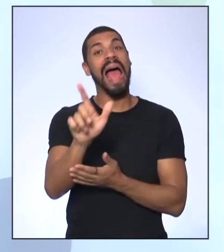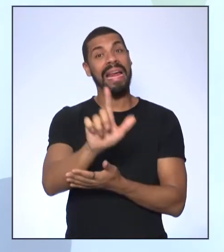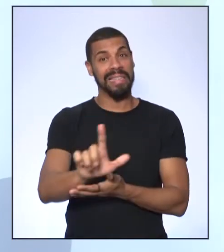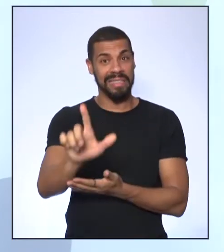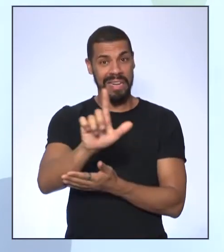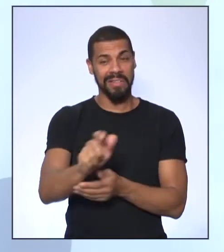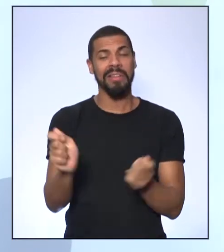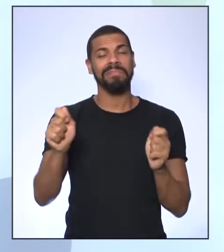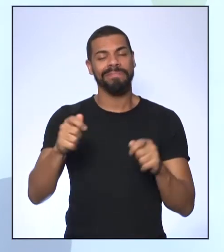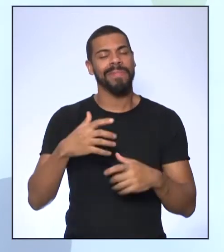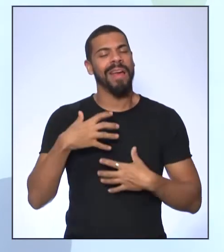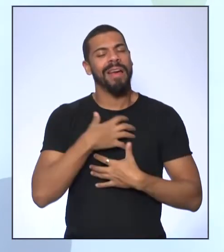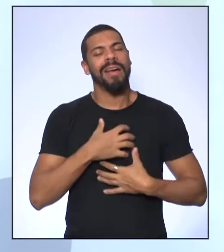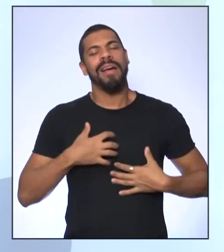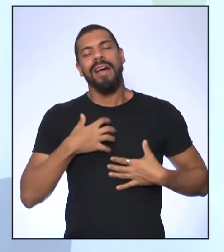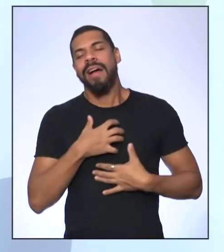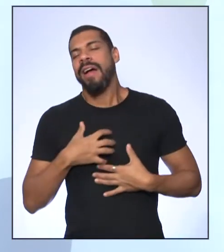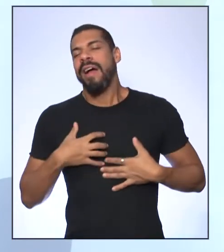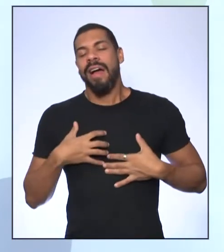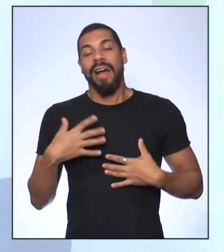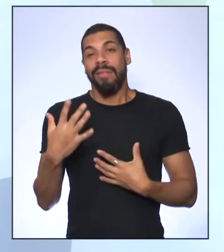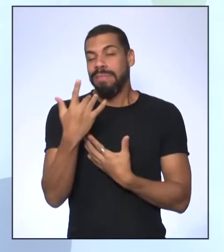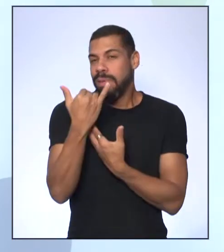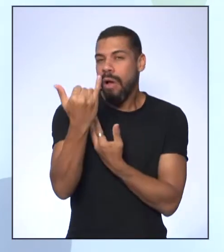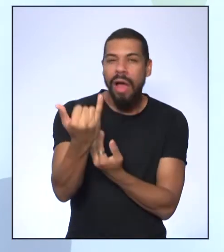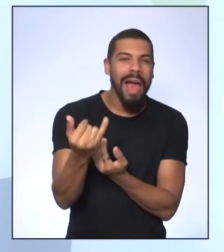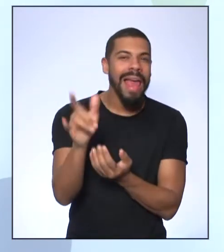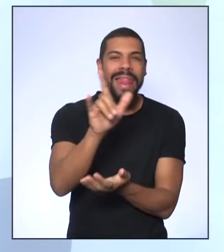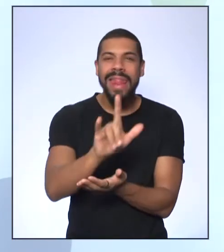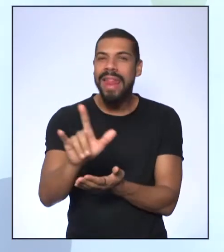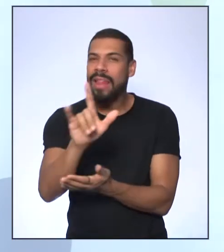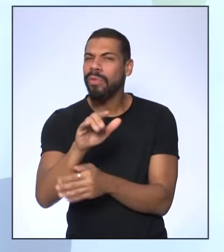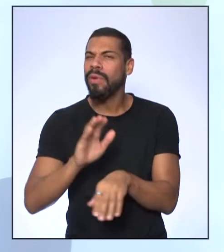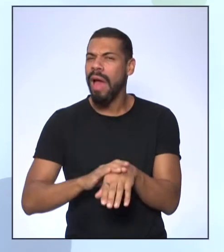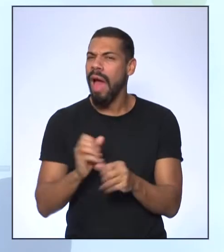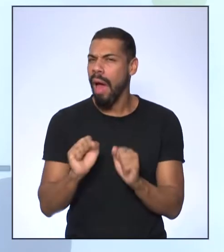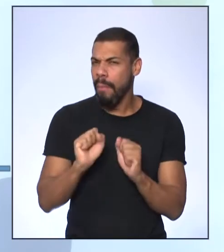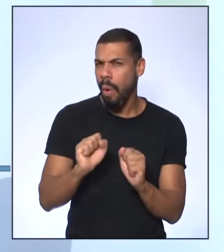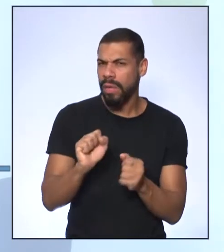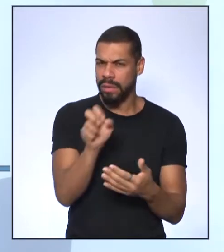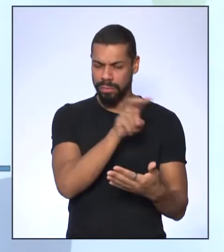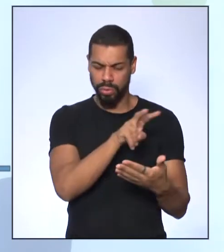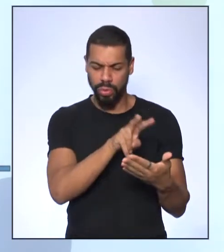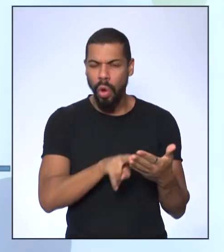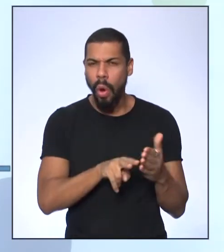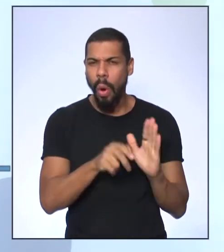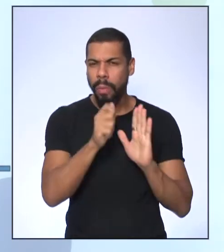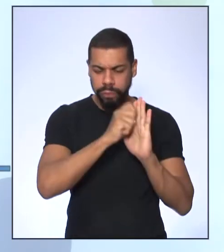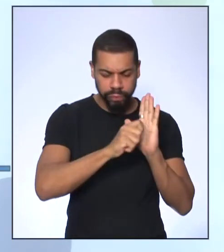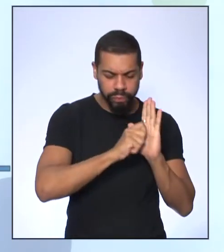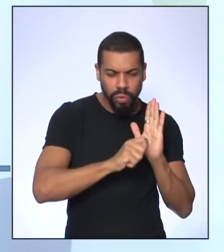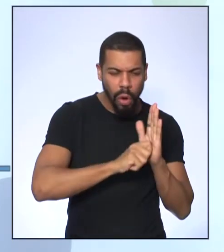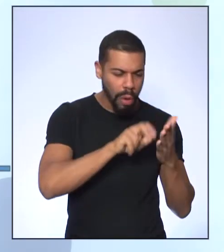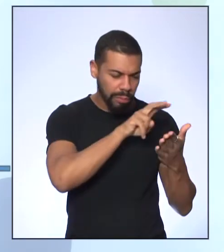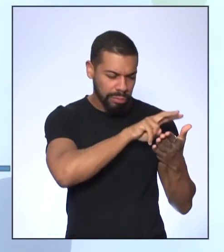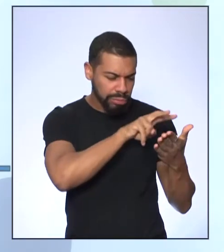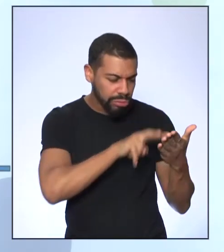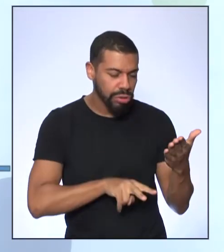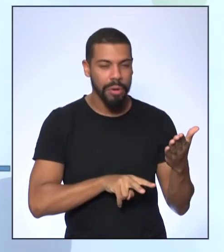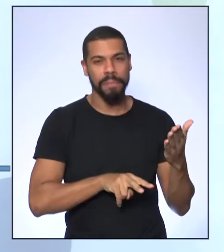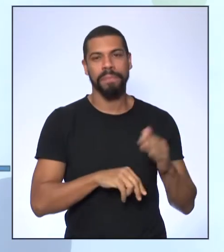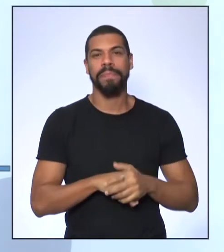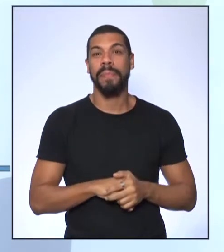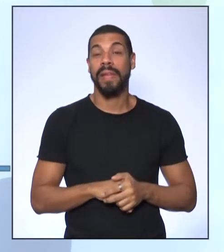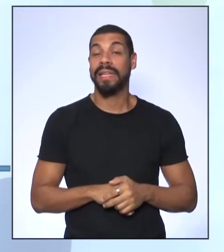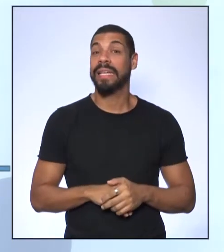muita gente que é fascinado por a literatura, fazer adaptações literárias em casa. Será que é possível contar uma história só, de uma forma? A gente tem